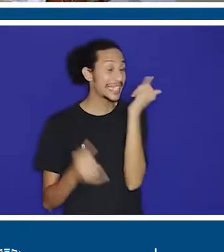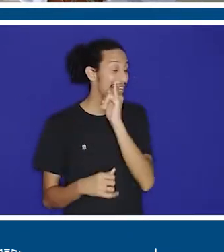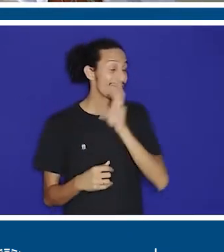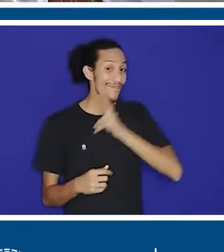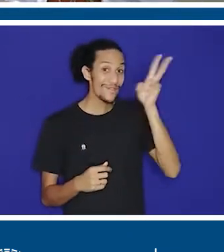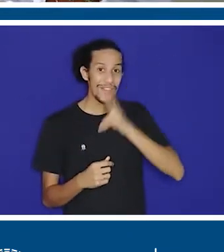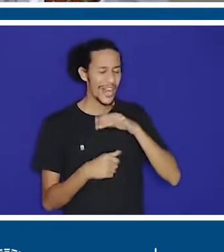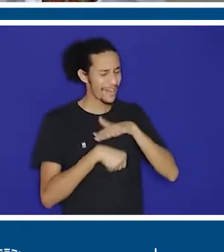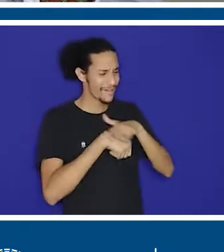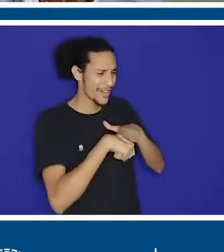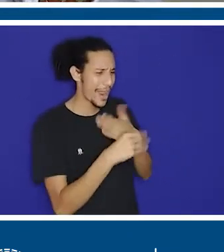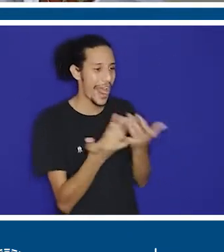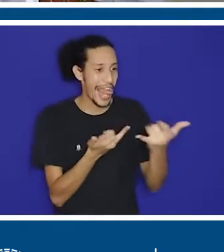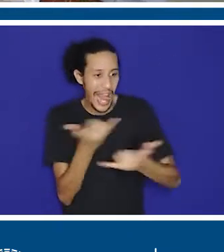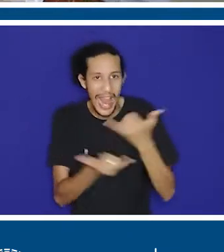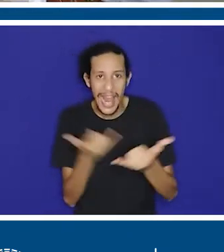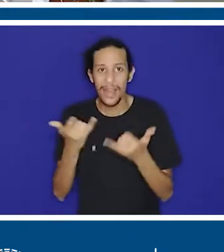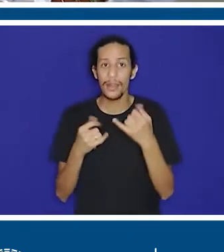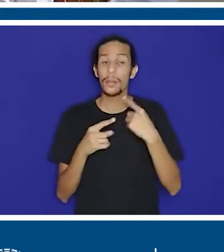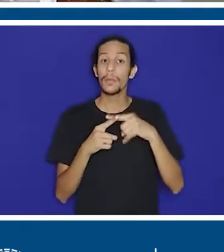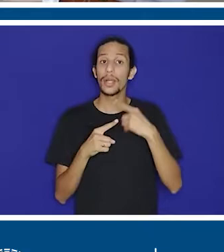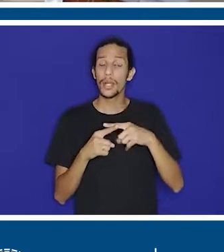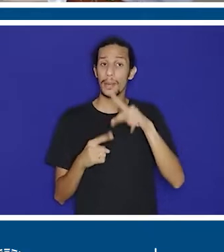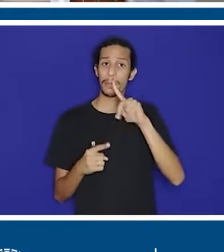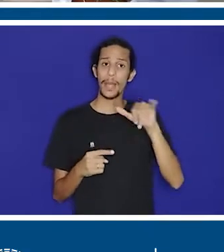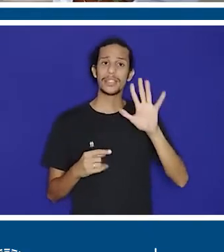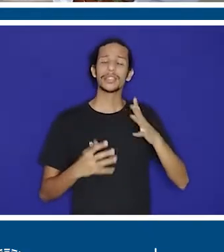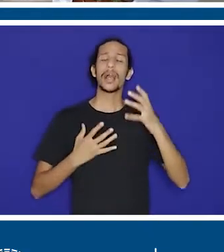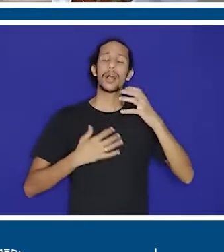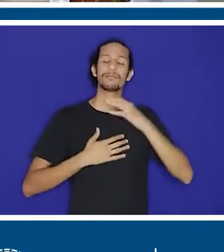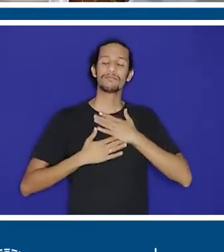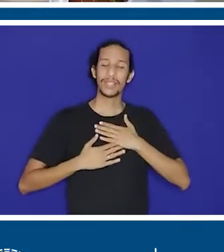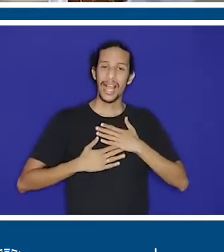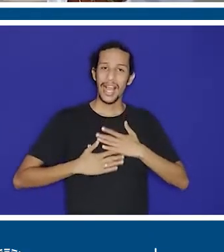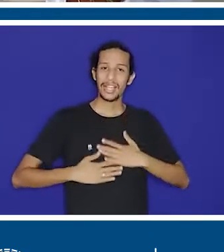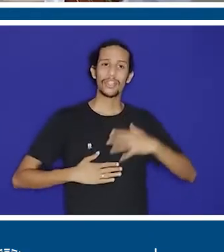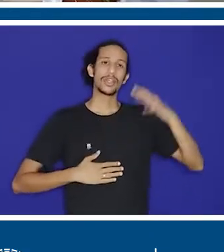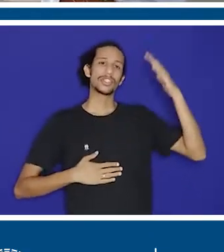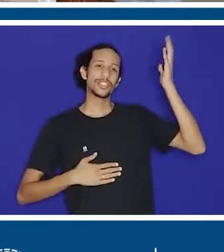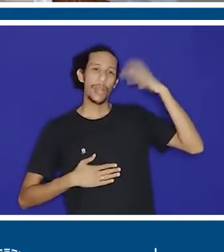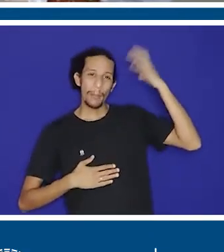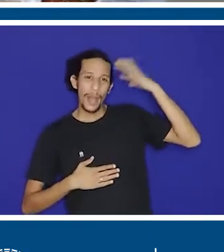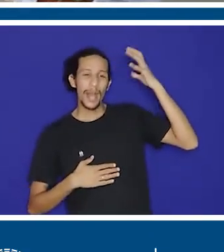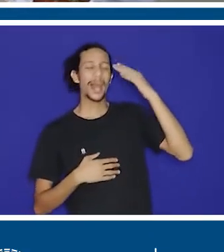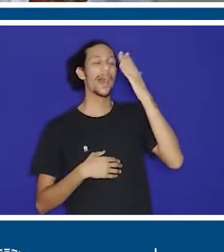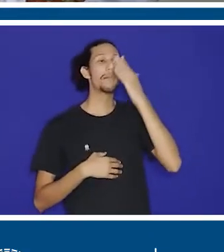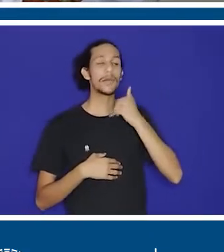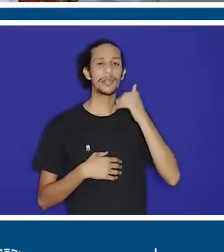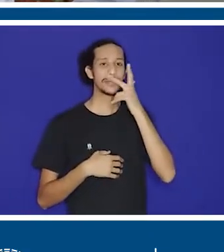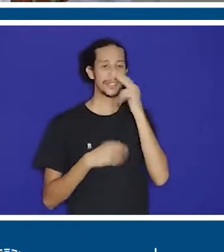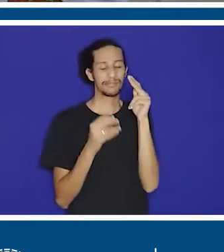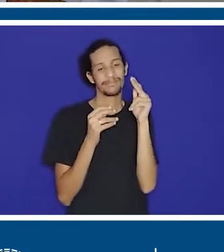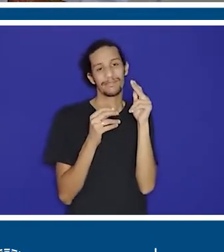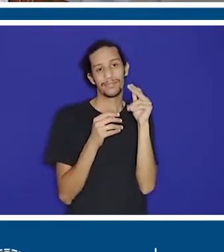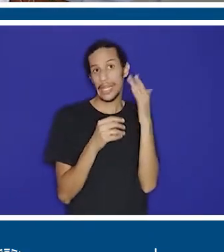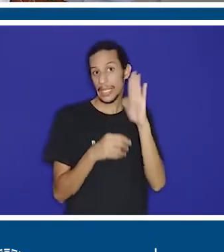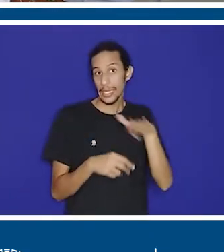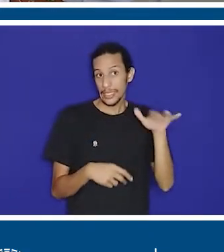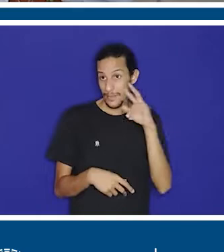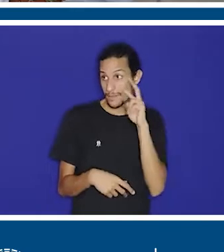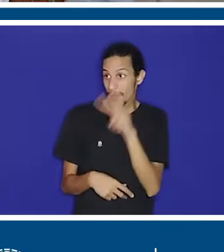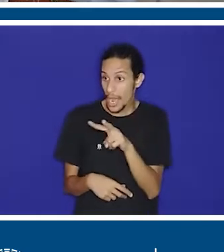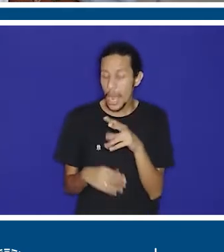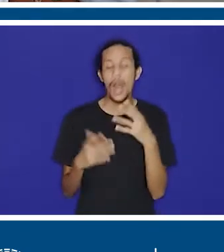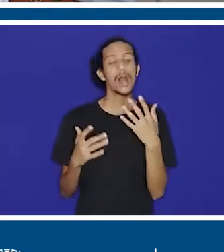toda, que é quando o pai parou, tomou seu banho, jantou, então, entre aspas, teria condições de estar com